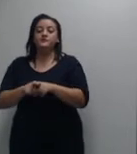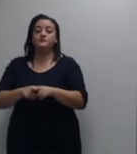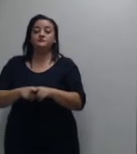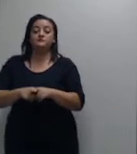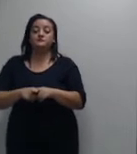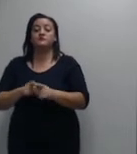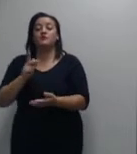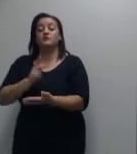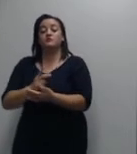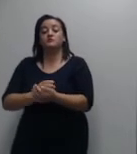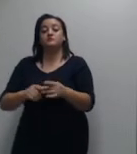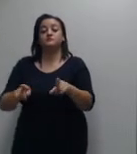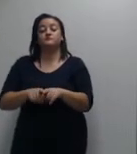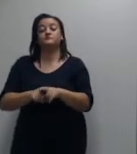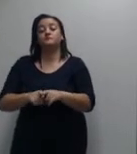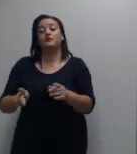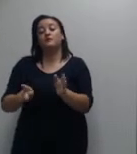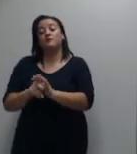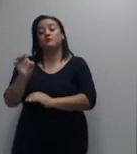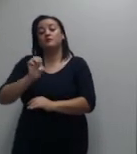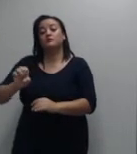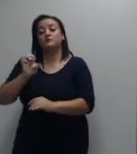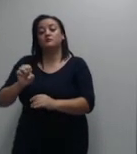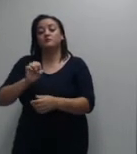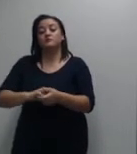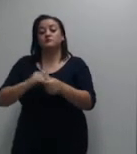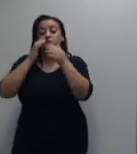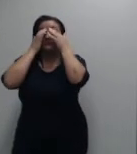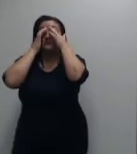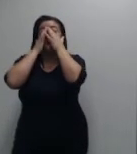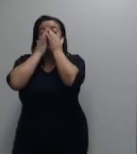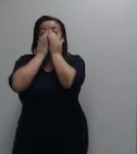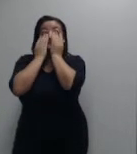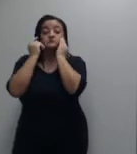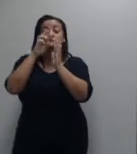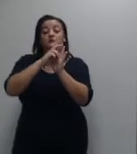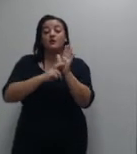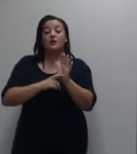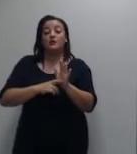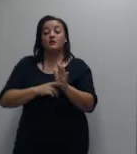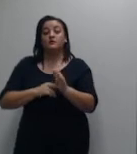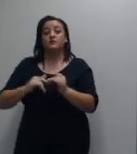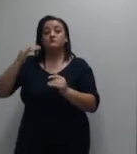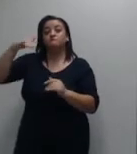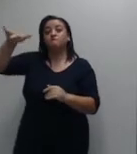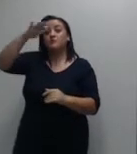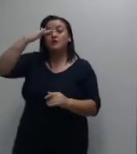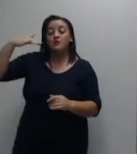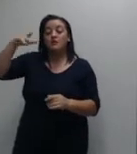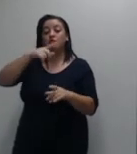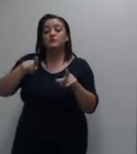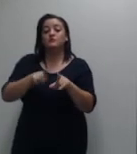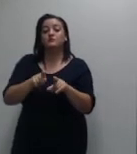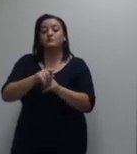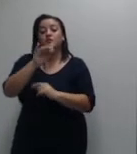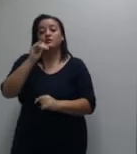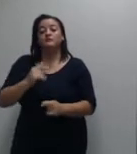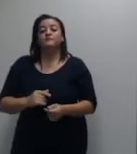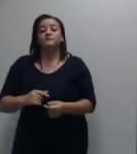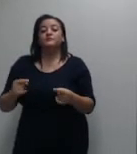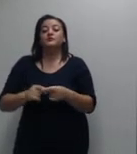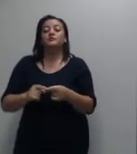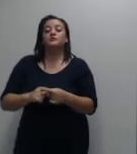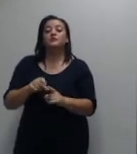de prerrogativas ao estado que emerge do princípio da supremacia do interesse público